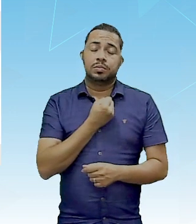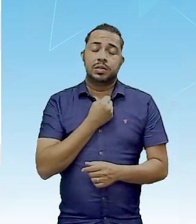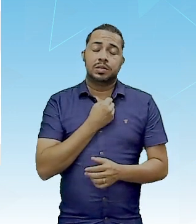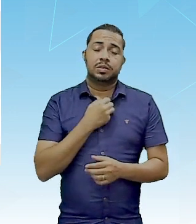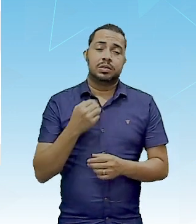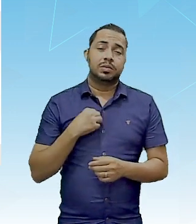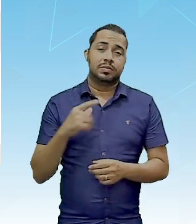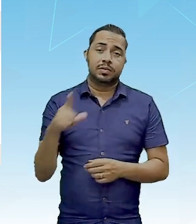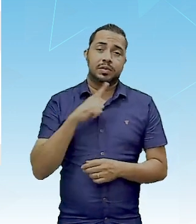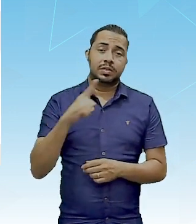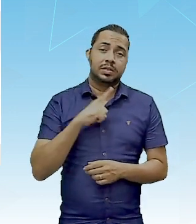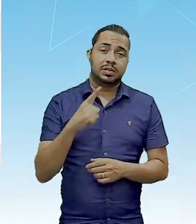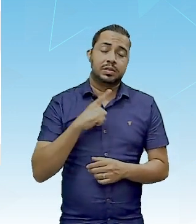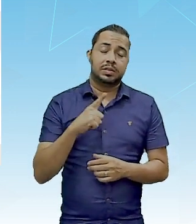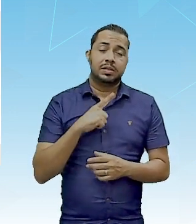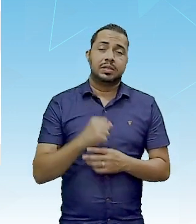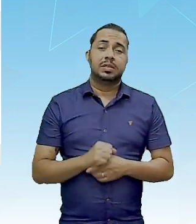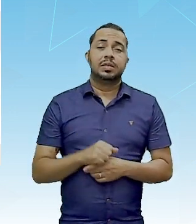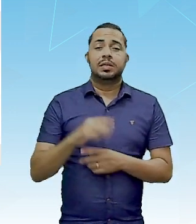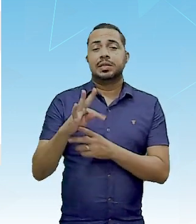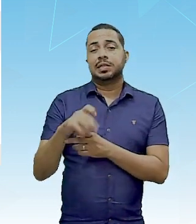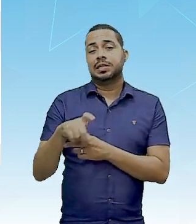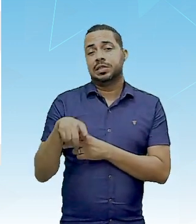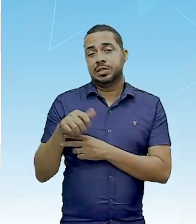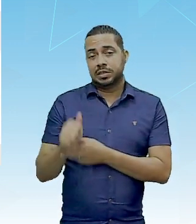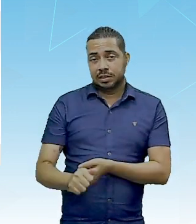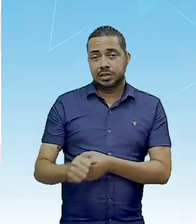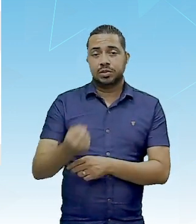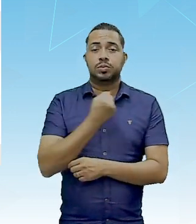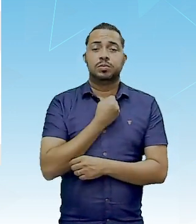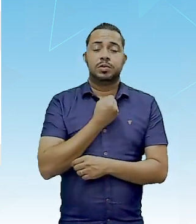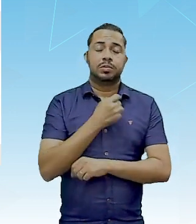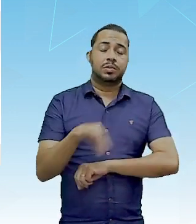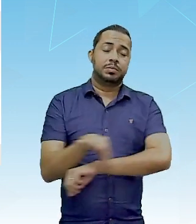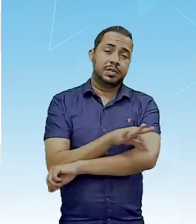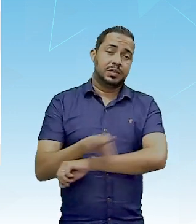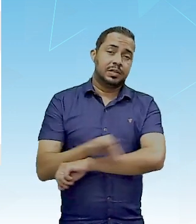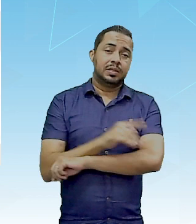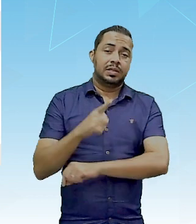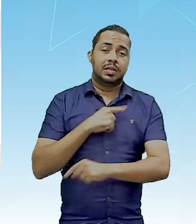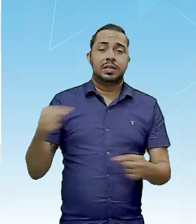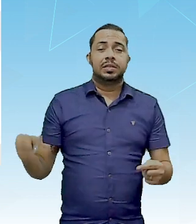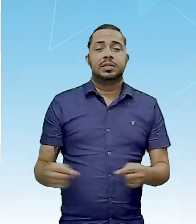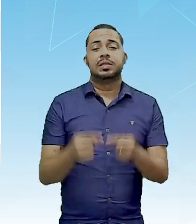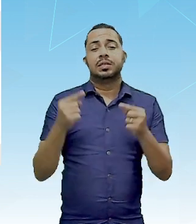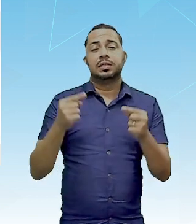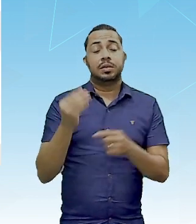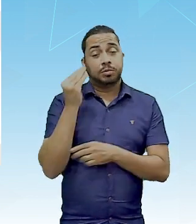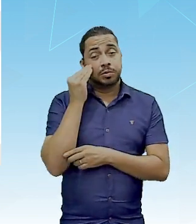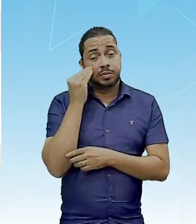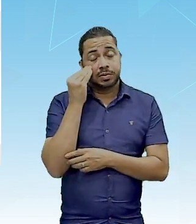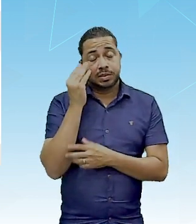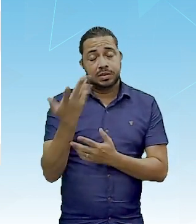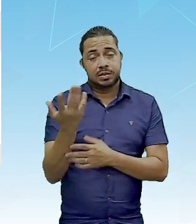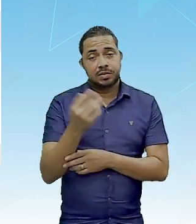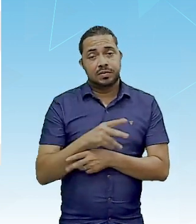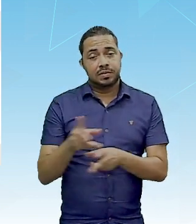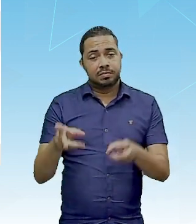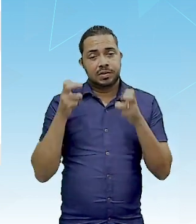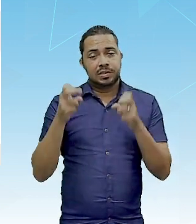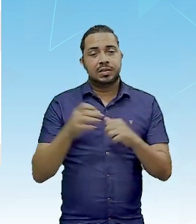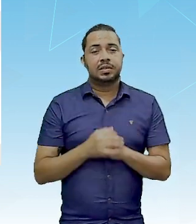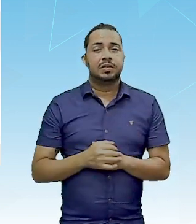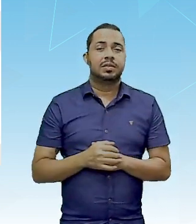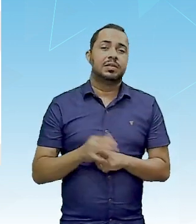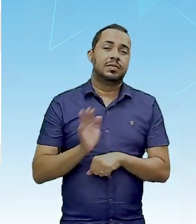Eu vou obter exatamente a taxa. O número e a medida, elas estão ligadas à probabilidade, então fica ligado nas